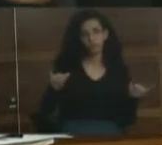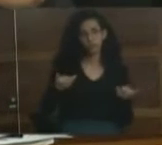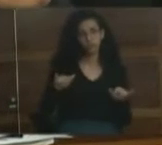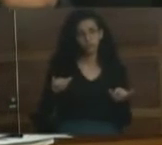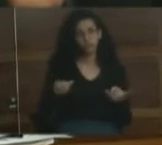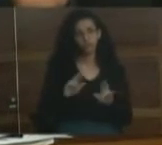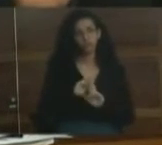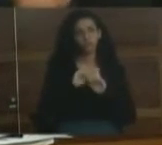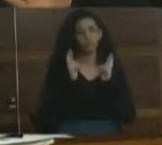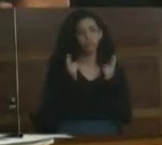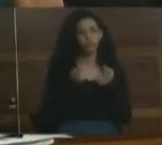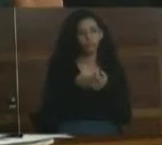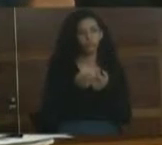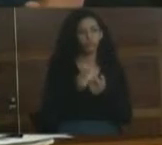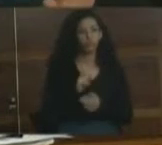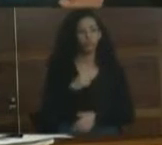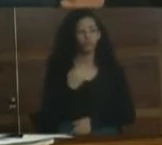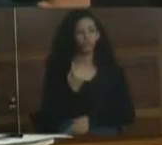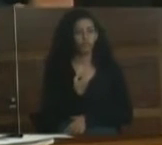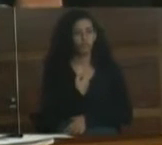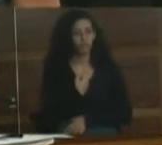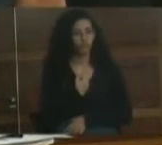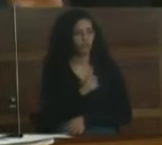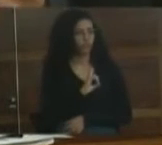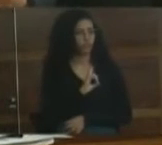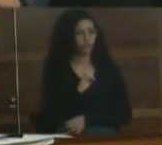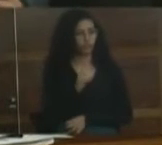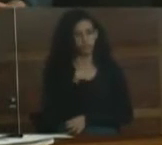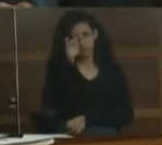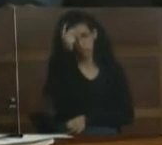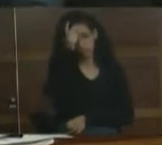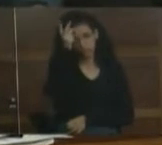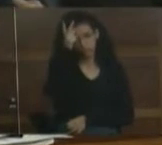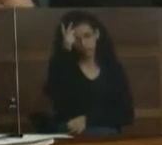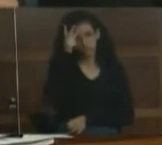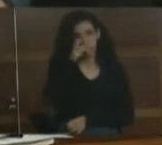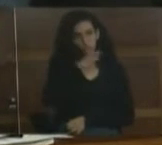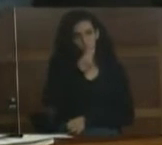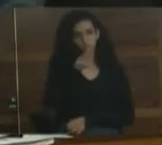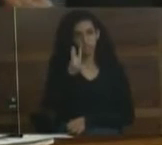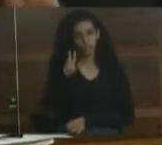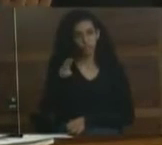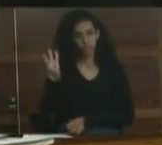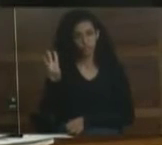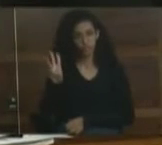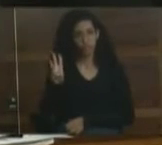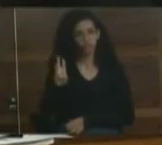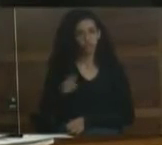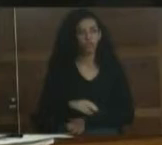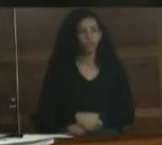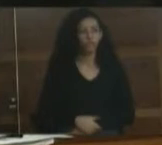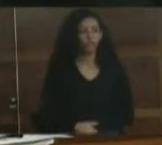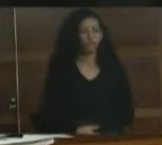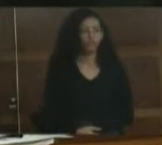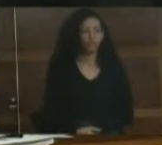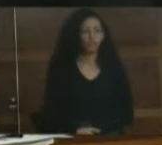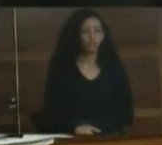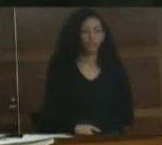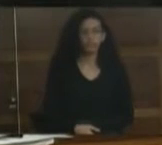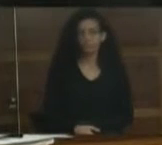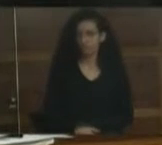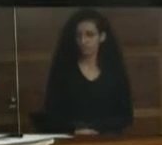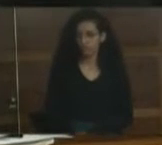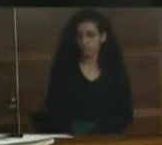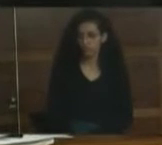a audiência pública nós não a prefeitura está no nosso site todos esses números já estão no nosso site